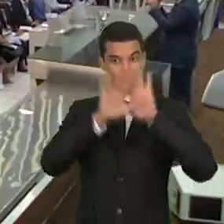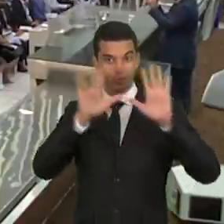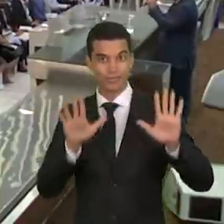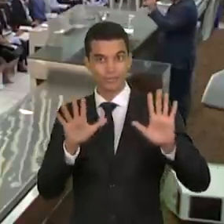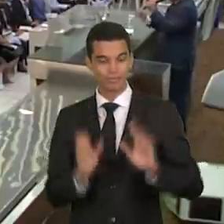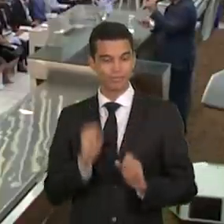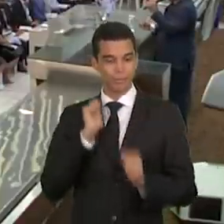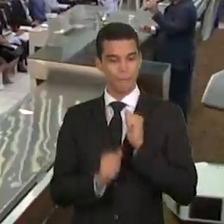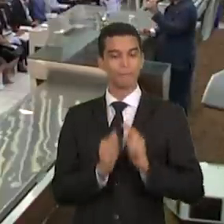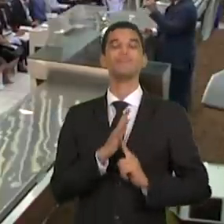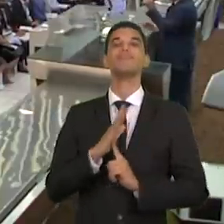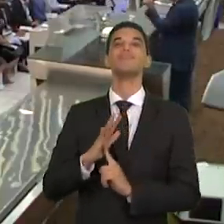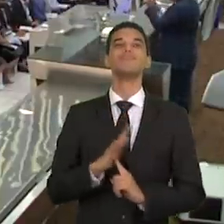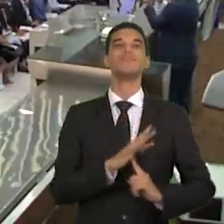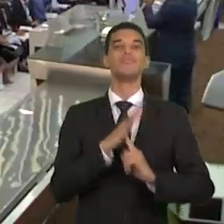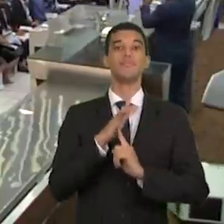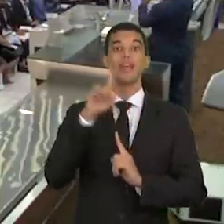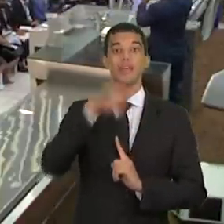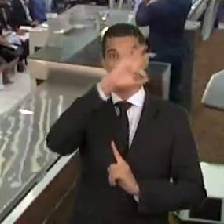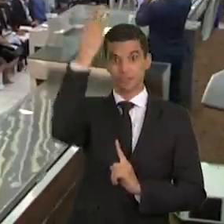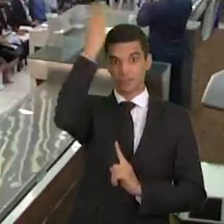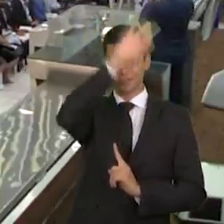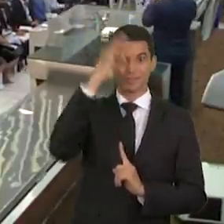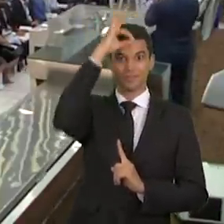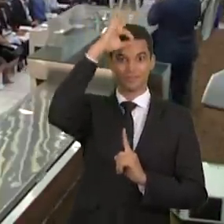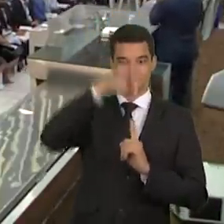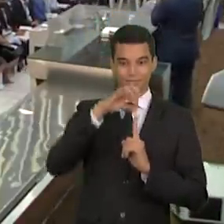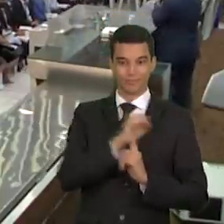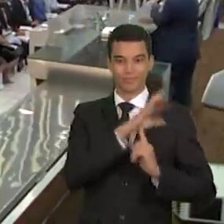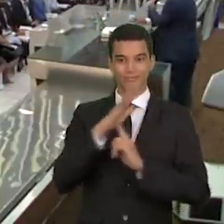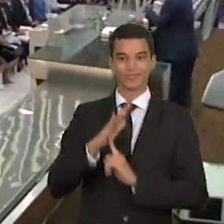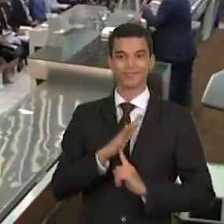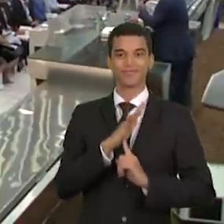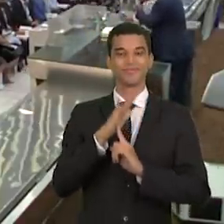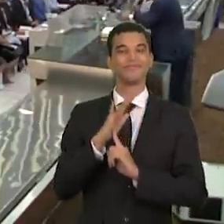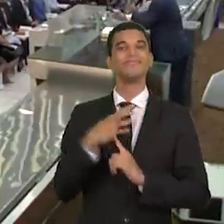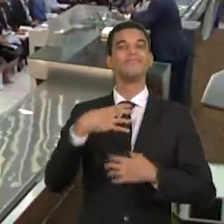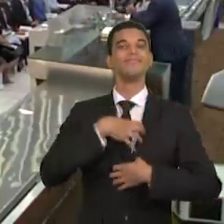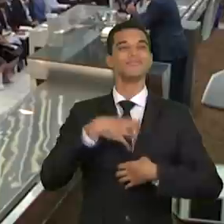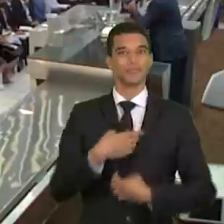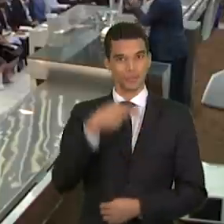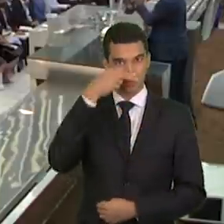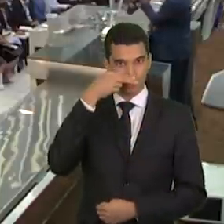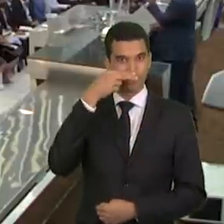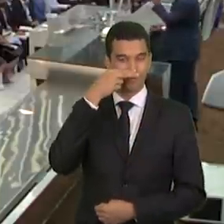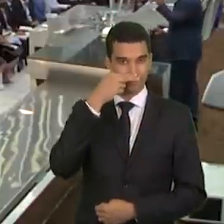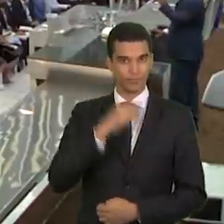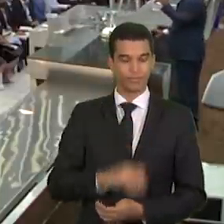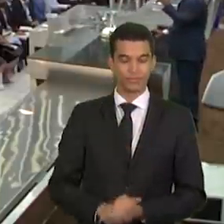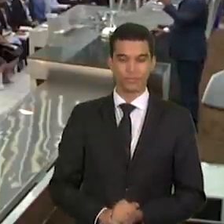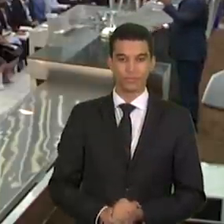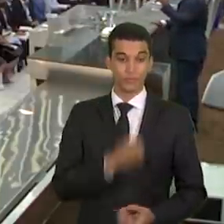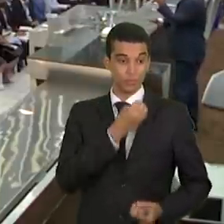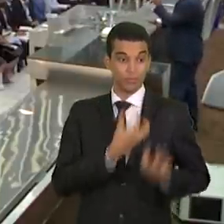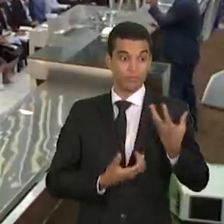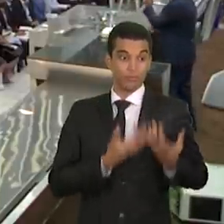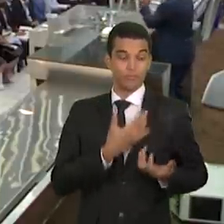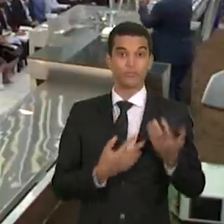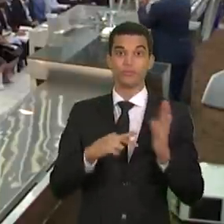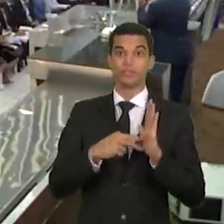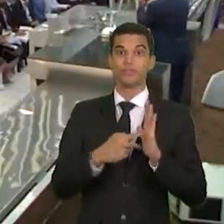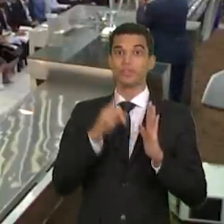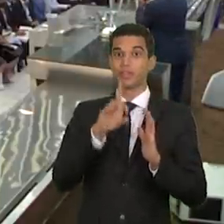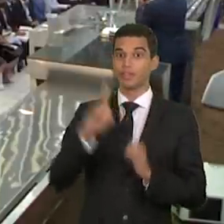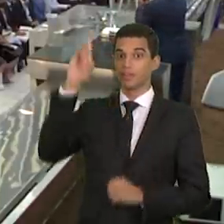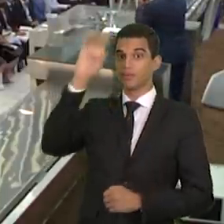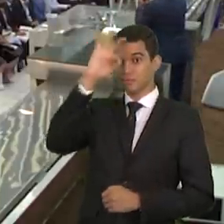símbolo do Espírito Santo. Repita comigo: o azeite é símbolo do Espírito Santo. Agora, eu queria que